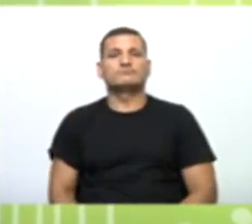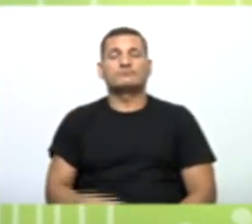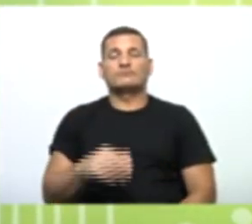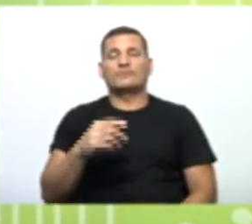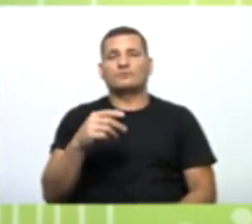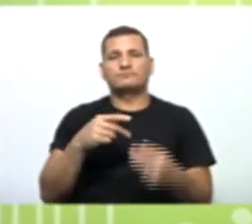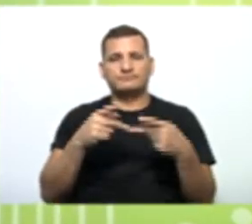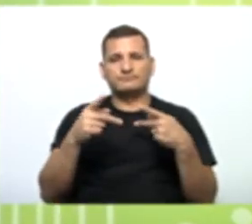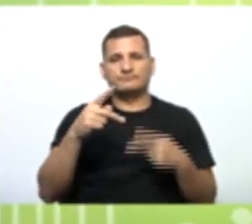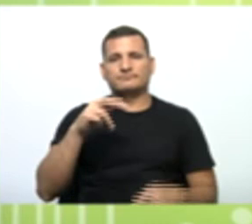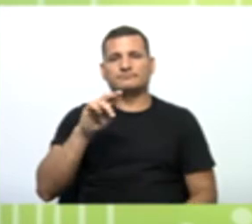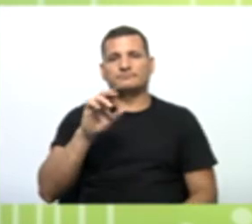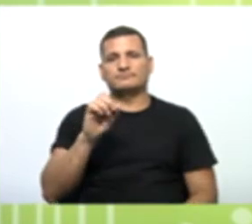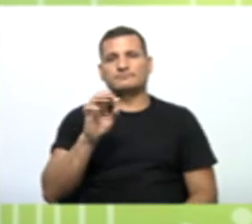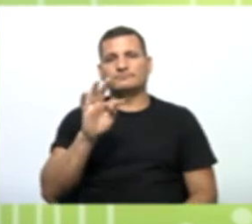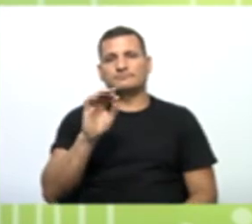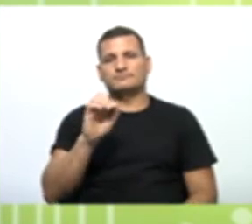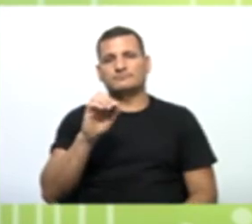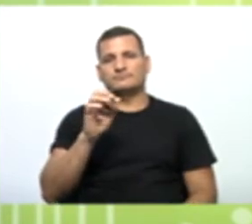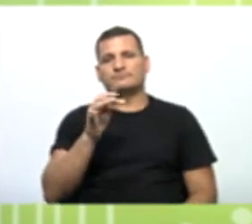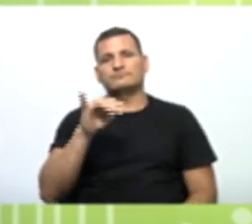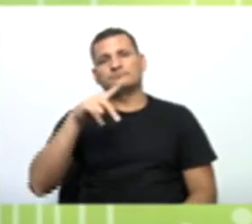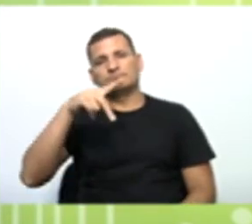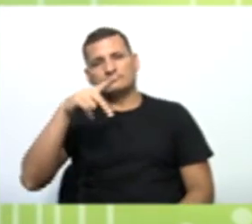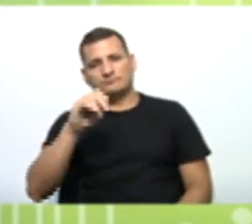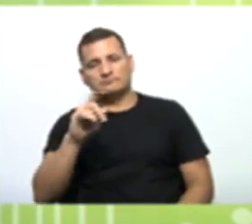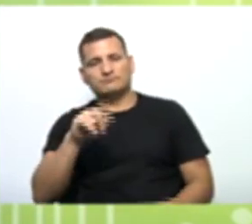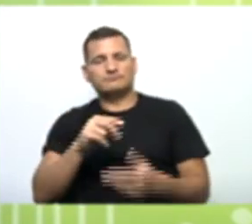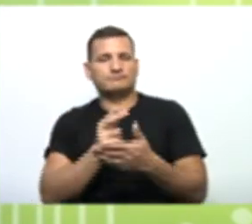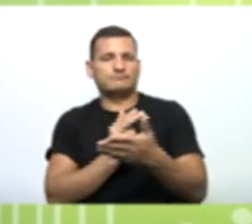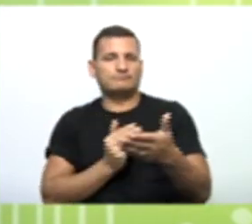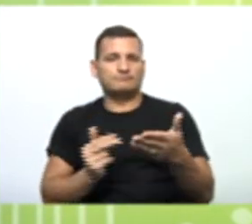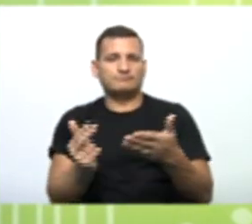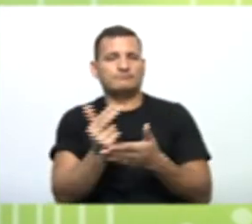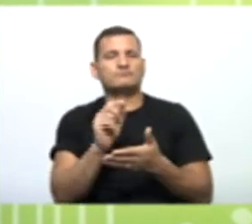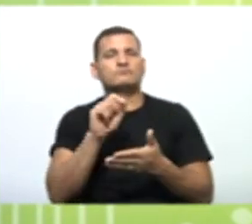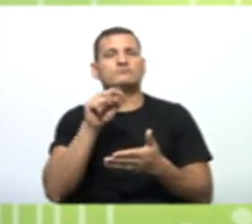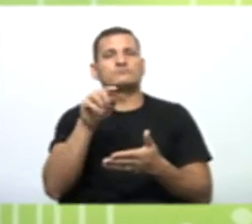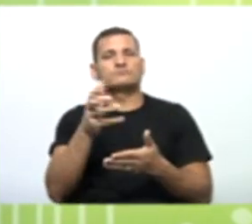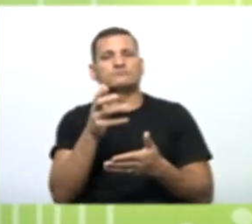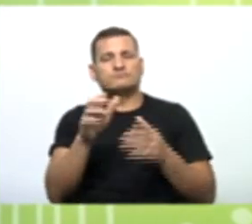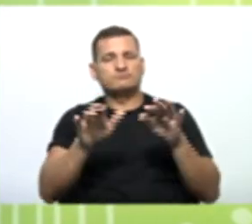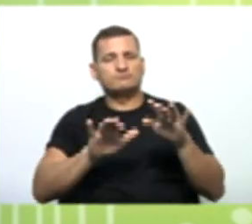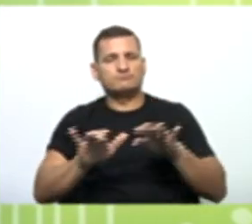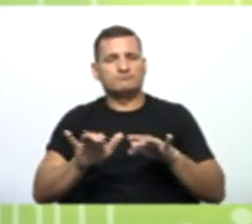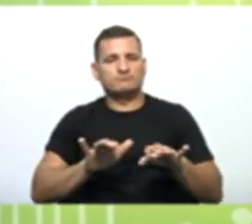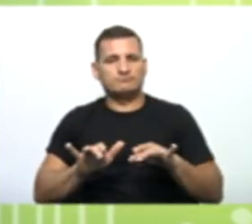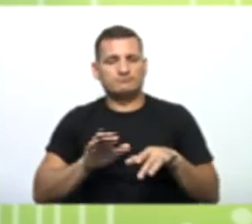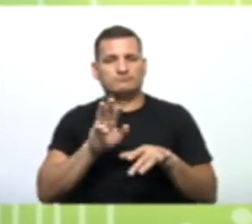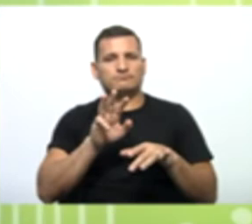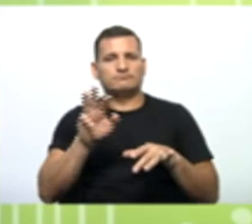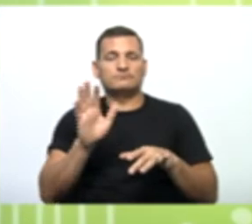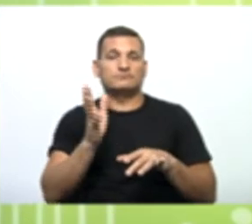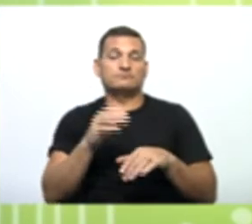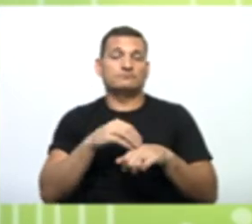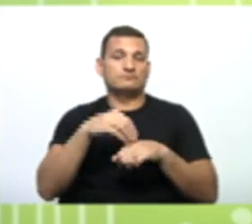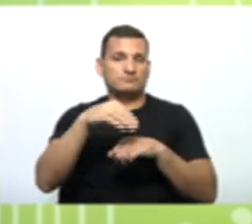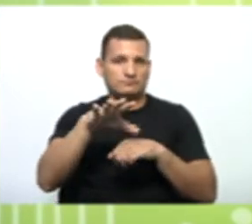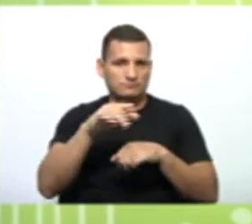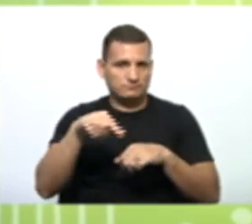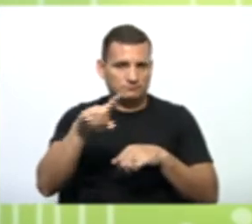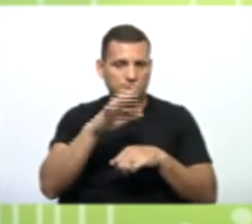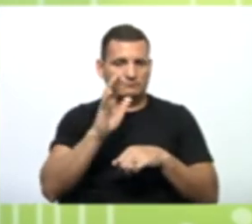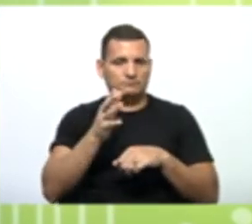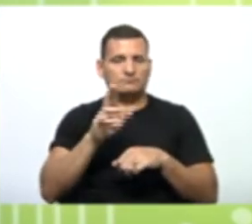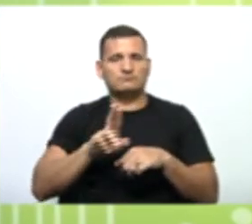é isso daí, gente, ó, é um desenho, um esboço do que você pretende desenvolver. A gente deu a dica para vocês